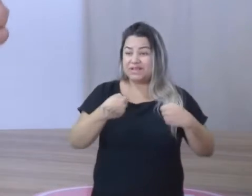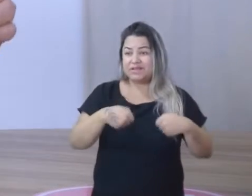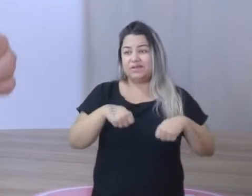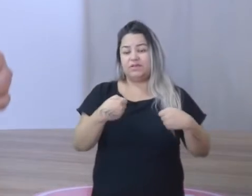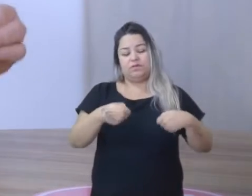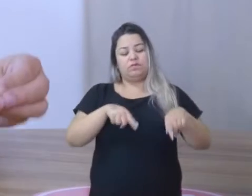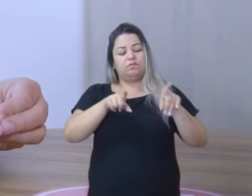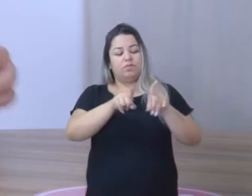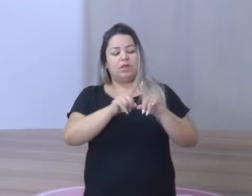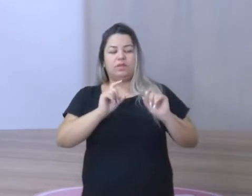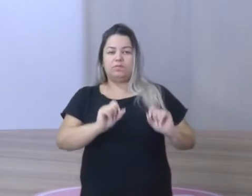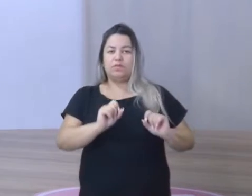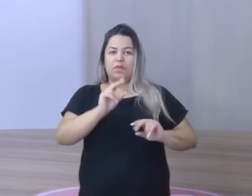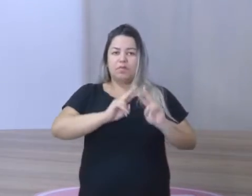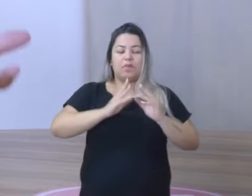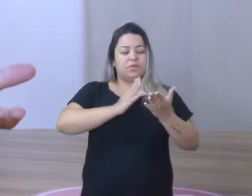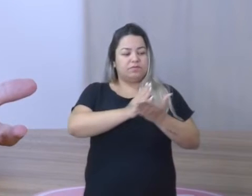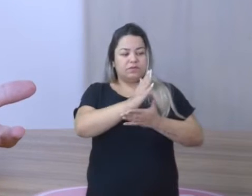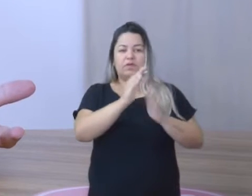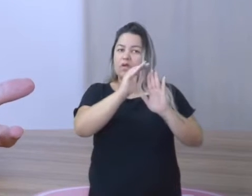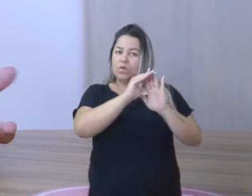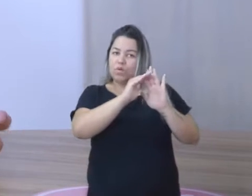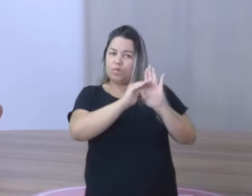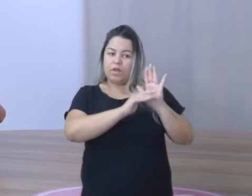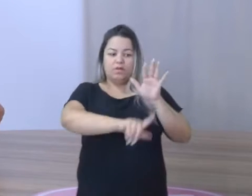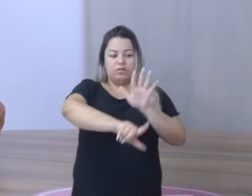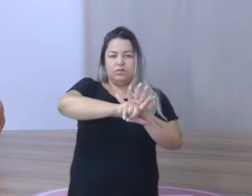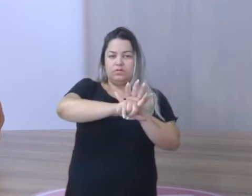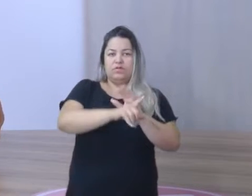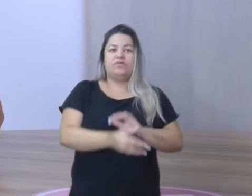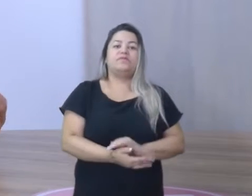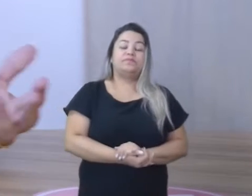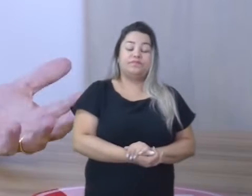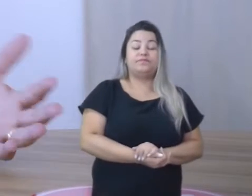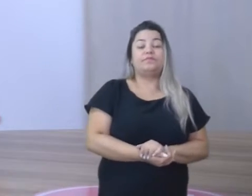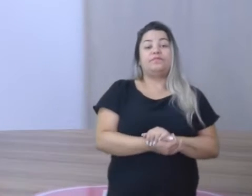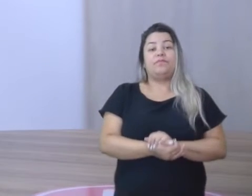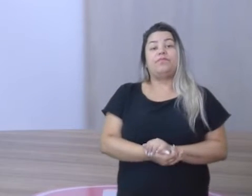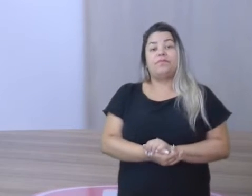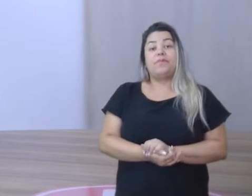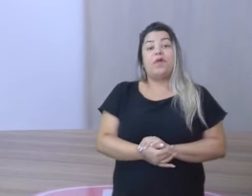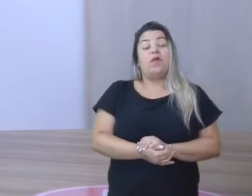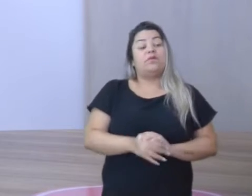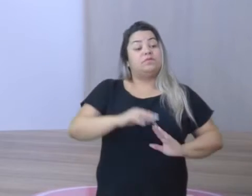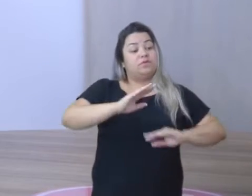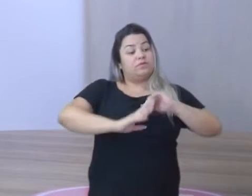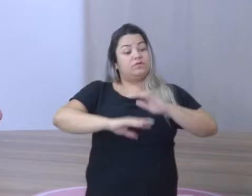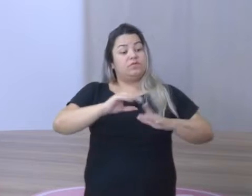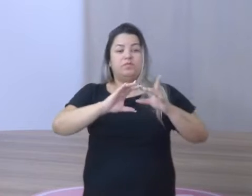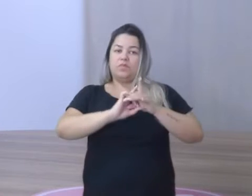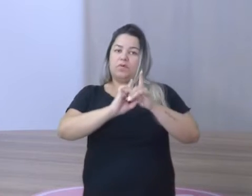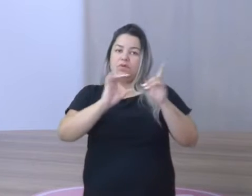necessário ser viabilizado do ponto de vista da aprovação da norma legislativa. E é sempre um